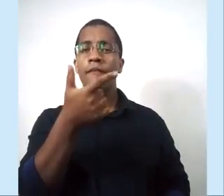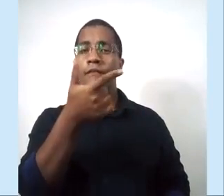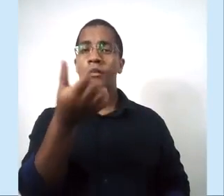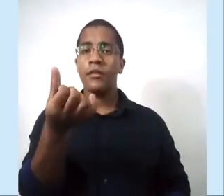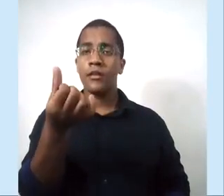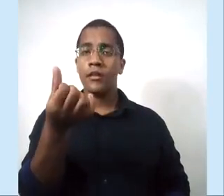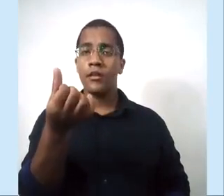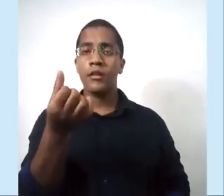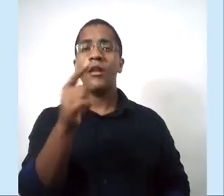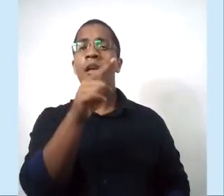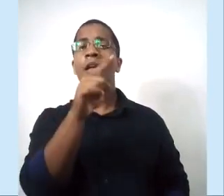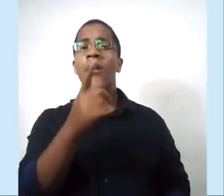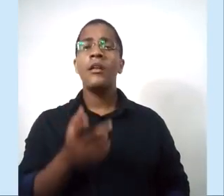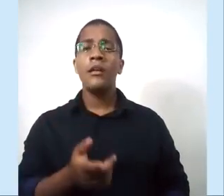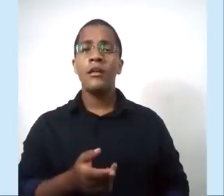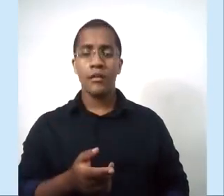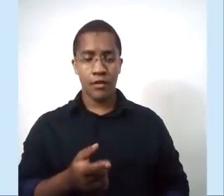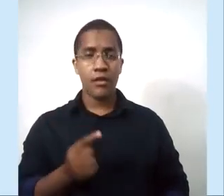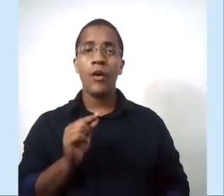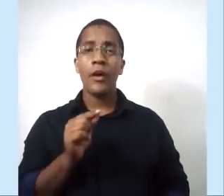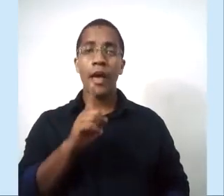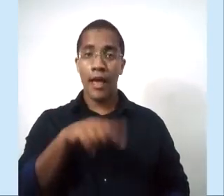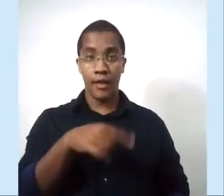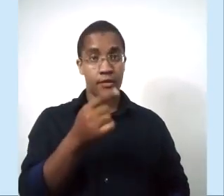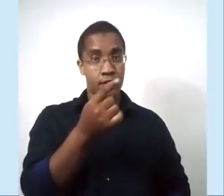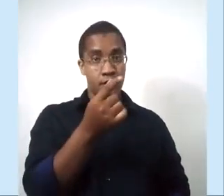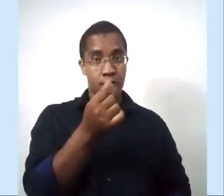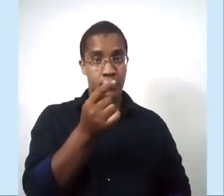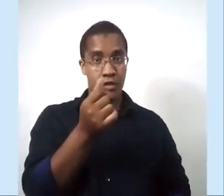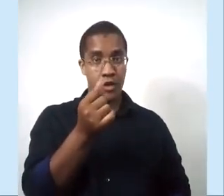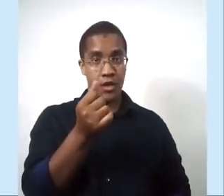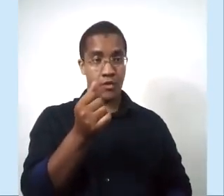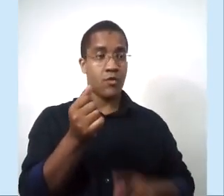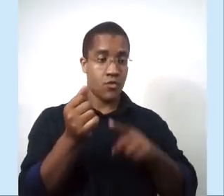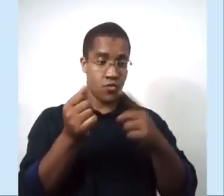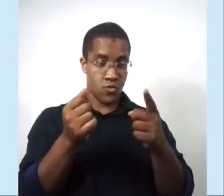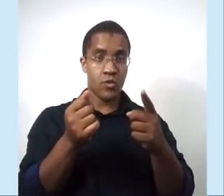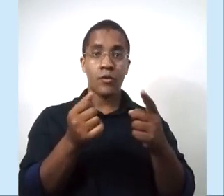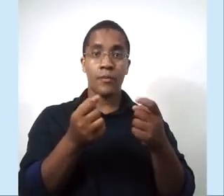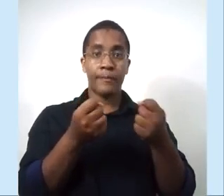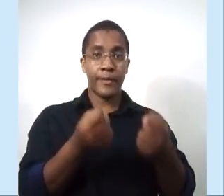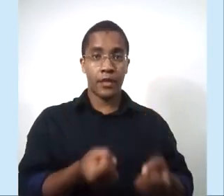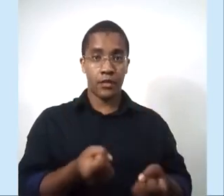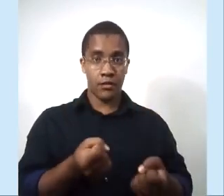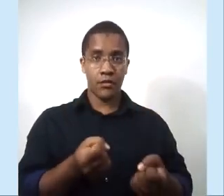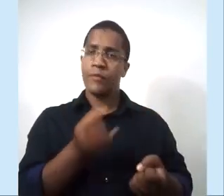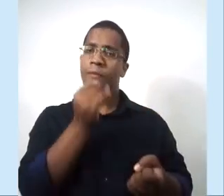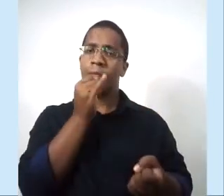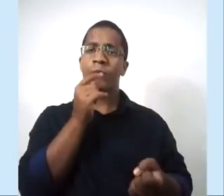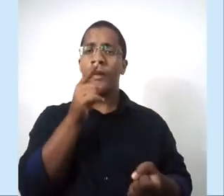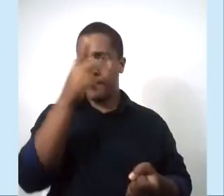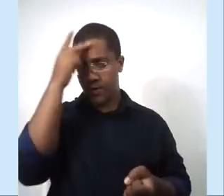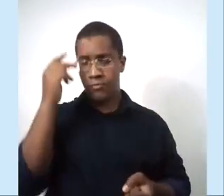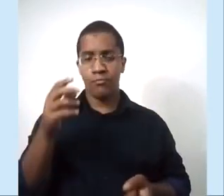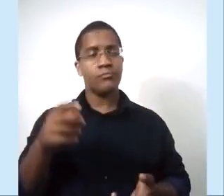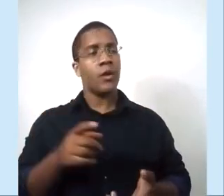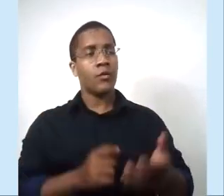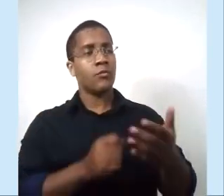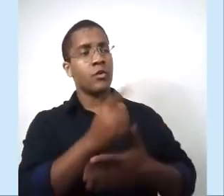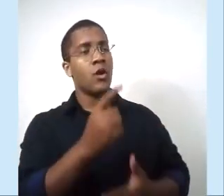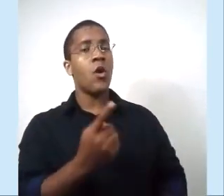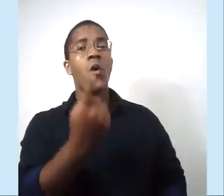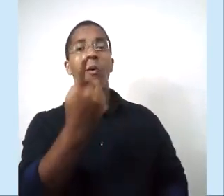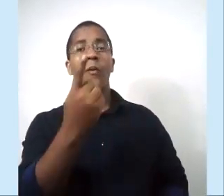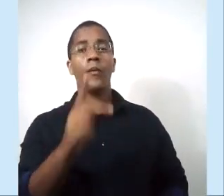qual é a relação que tem aí? De preço e de quilograma. Porque se uma pessoa levar 1 quilo, ele